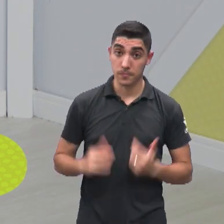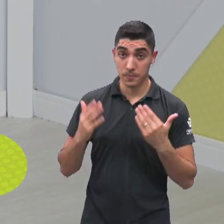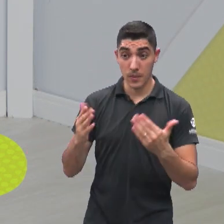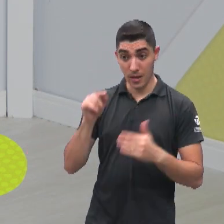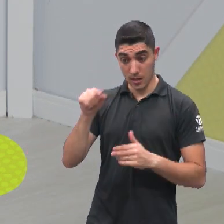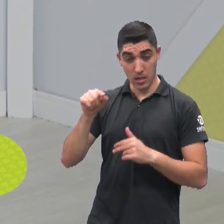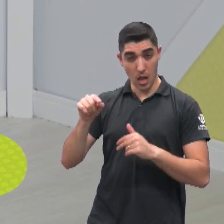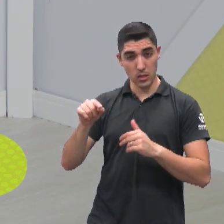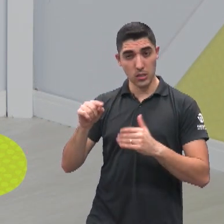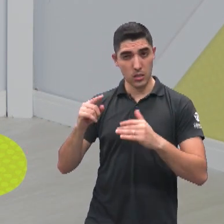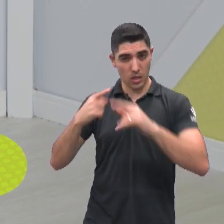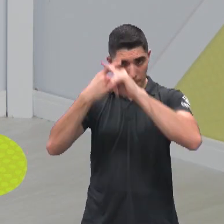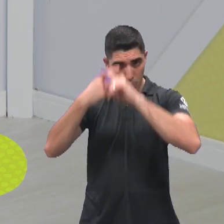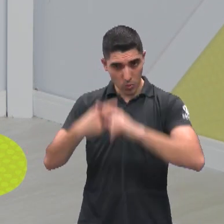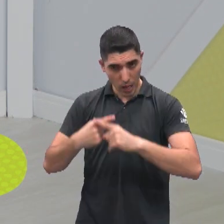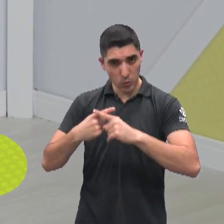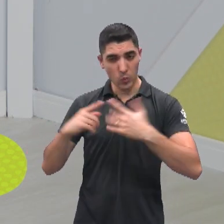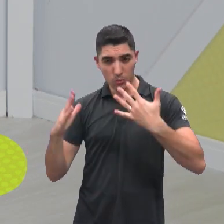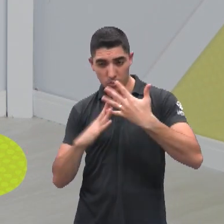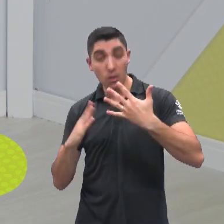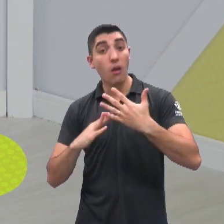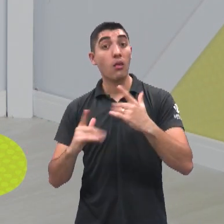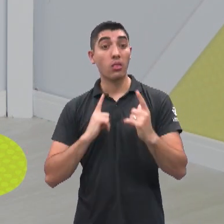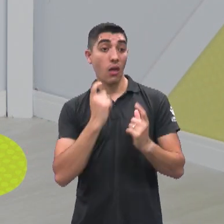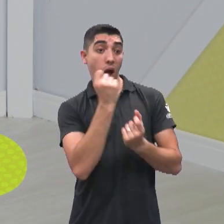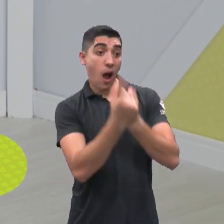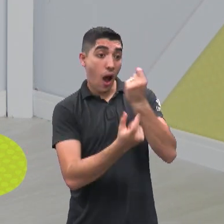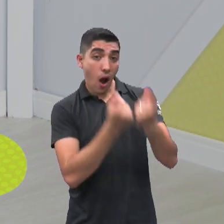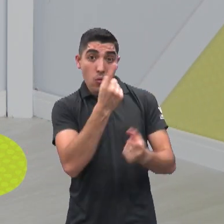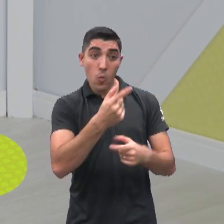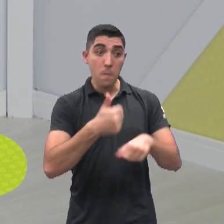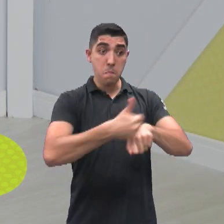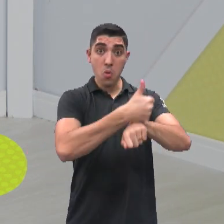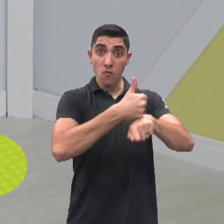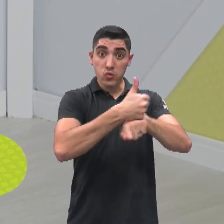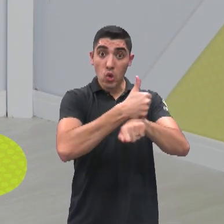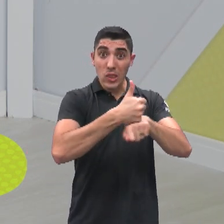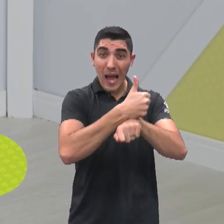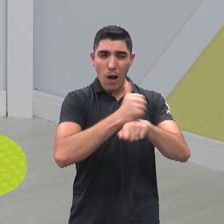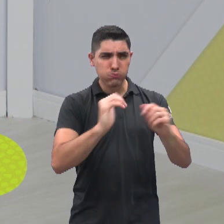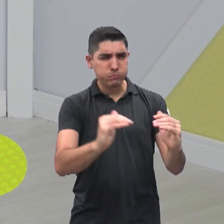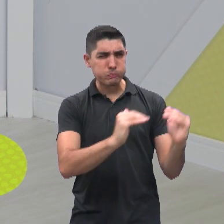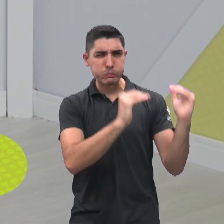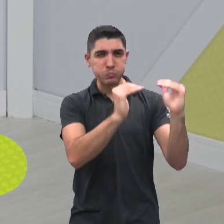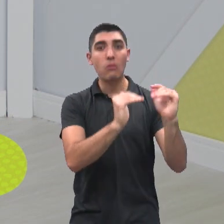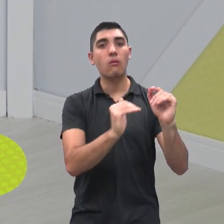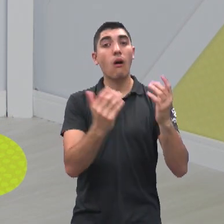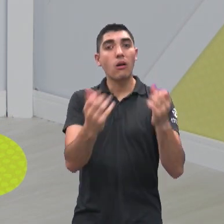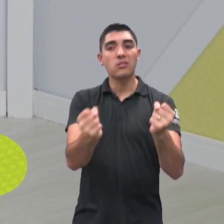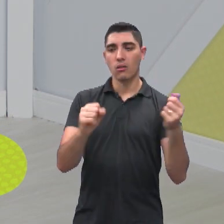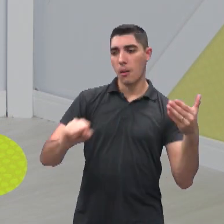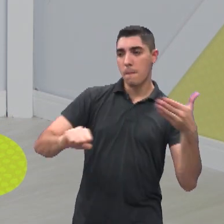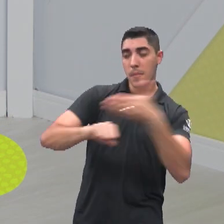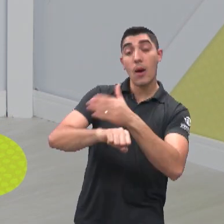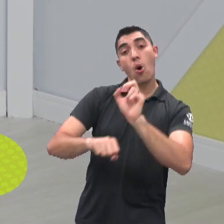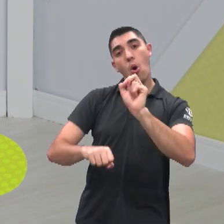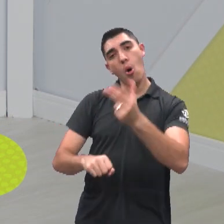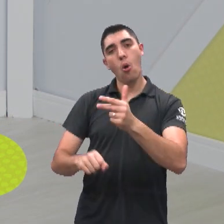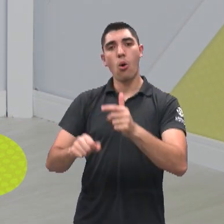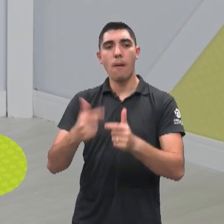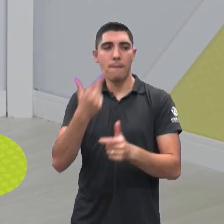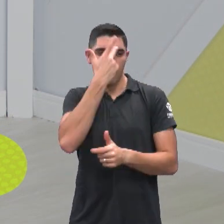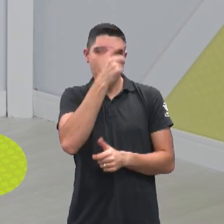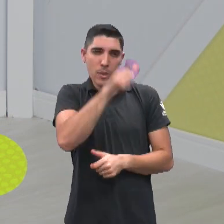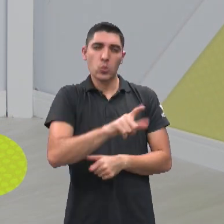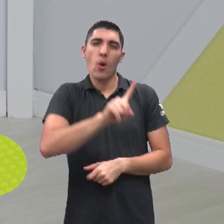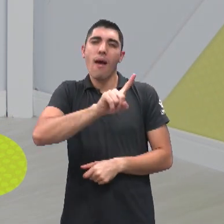muito jogador profissional que ainda atua como profissionalmente, que joga Copa Popular, e muitos ex-jogadores que deixaram recentemente a quadra, ou